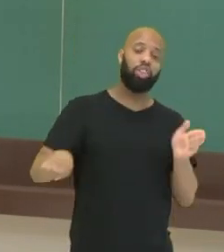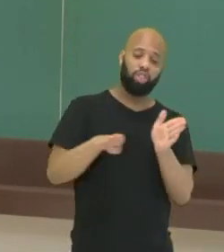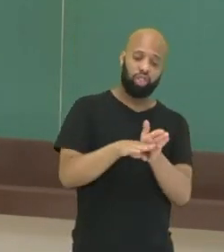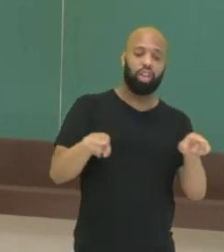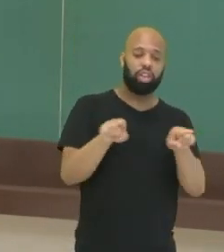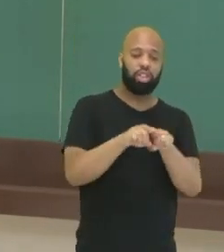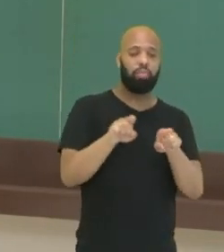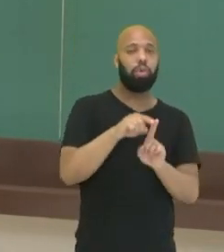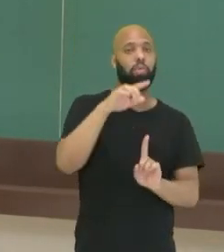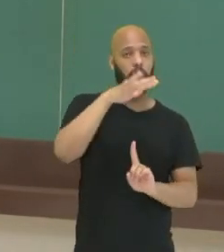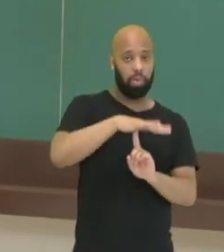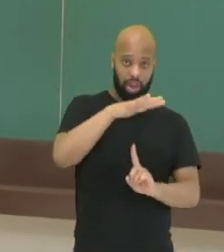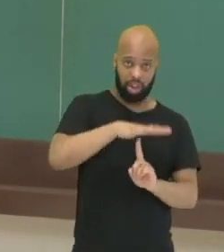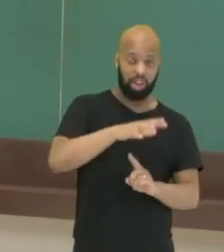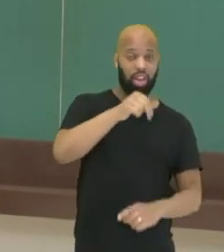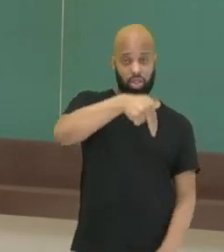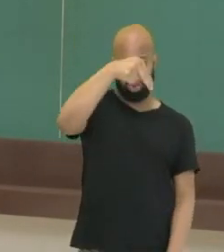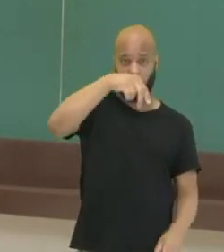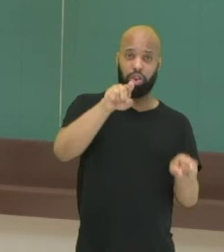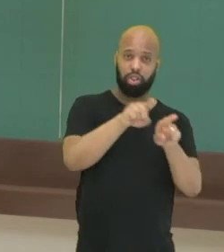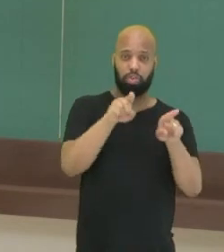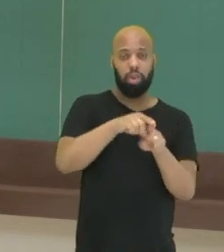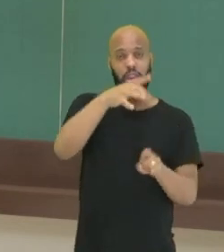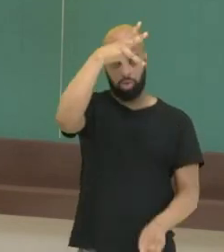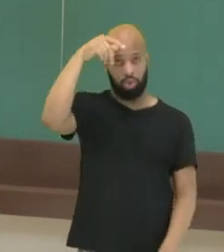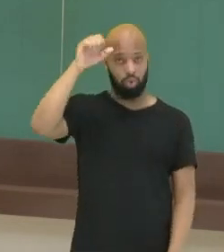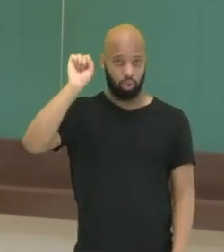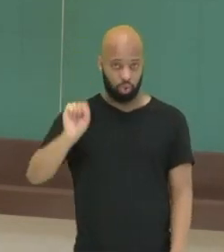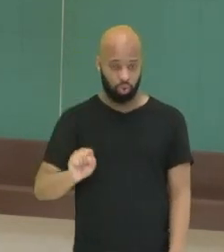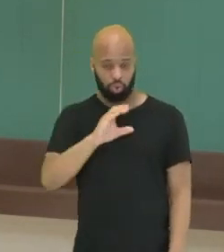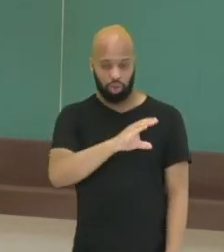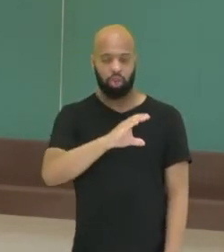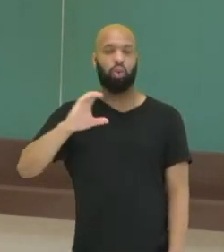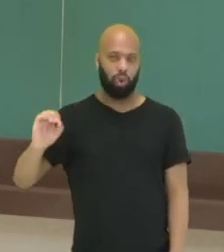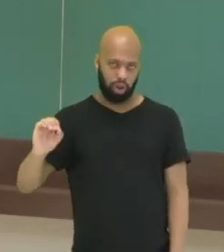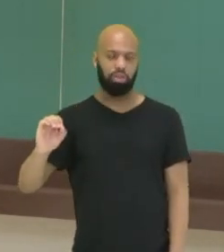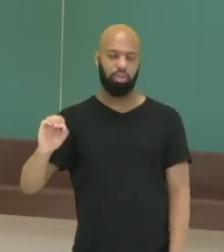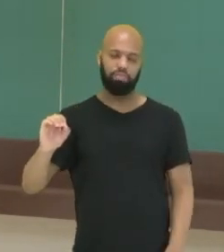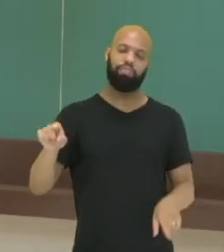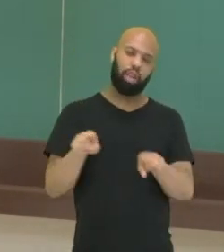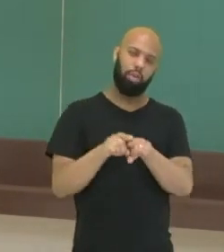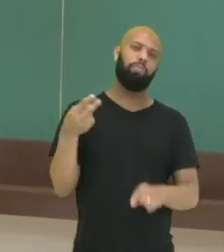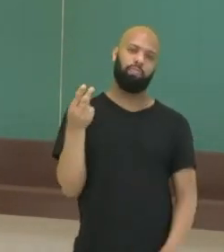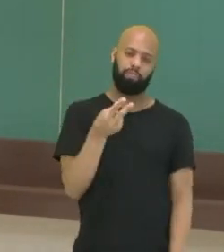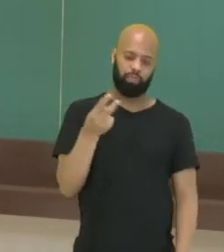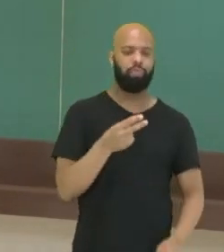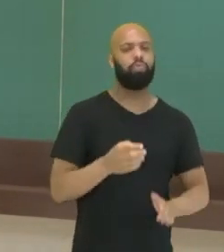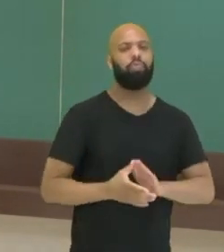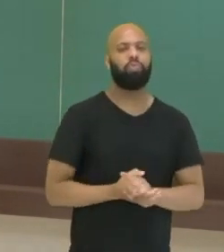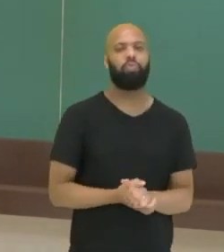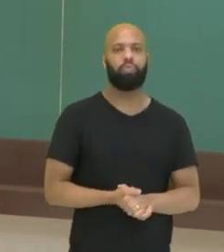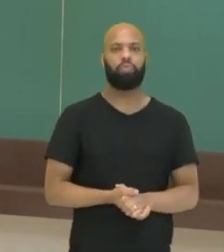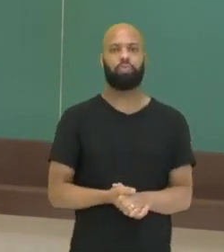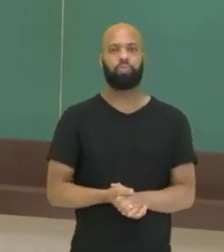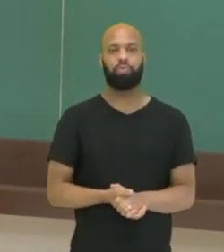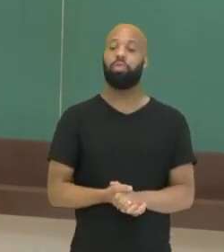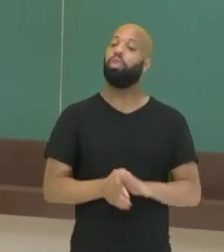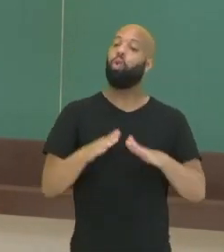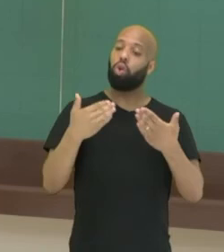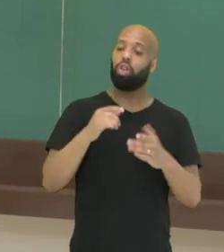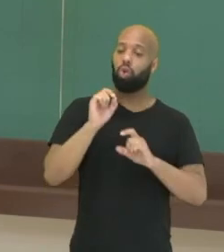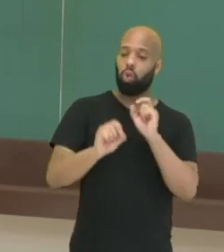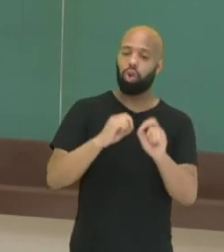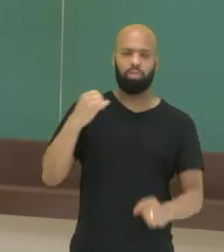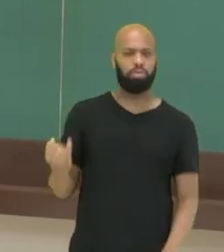até para estados das regiões vizinhas, como Mato Grosso do Sul no centro-oeste e o Paraná na região sul. Foi uma